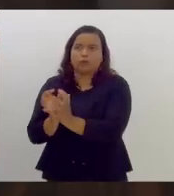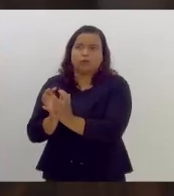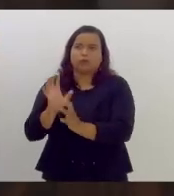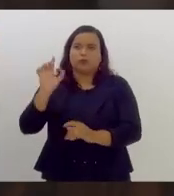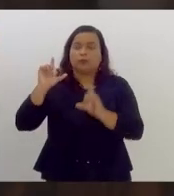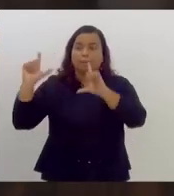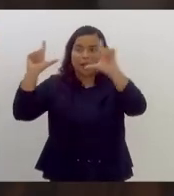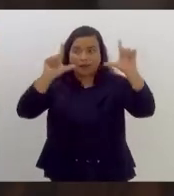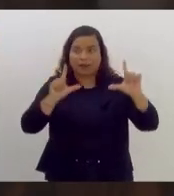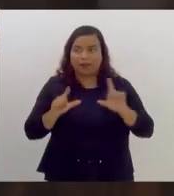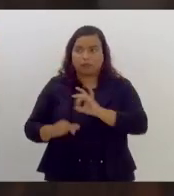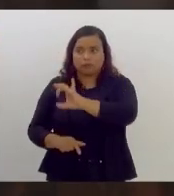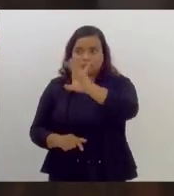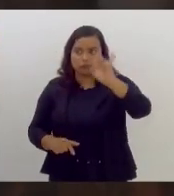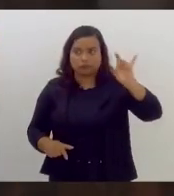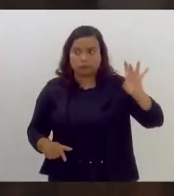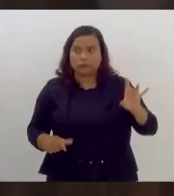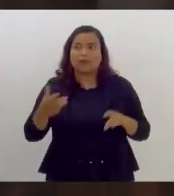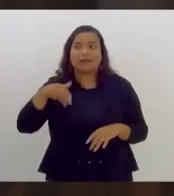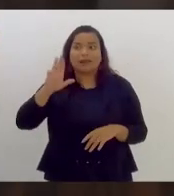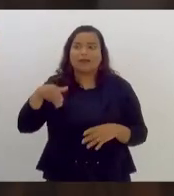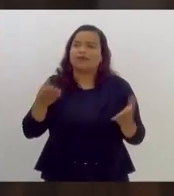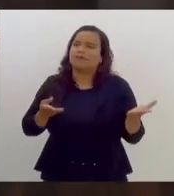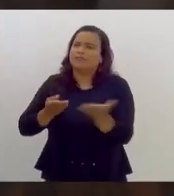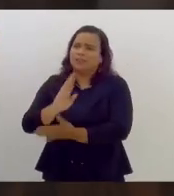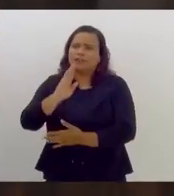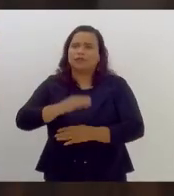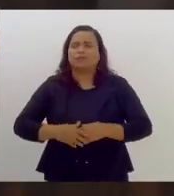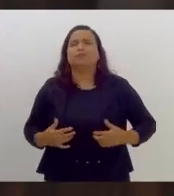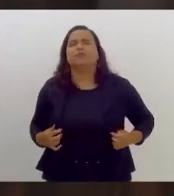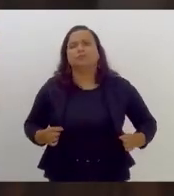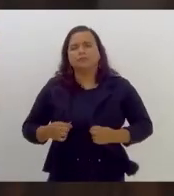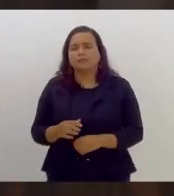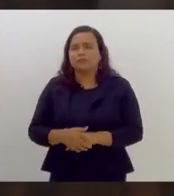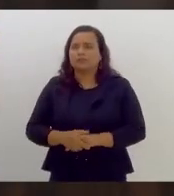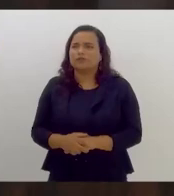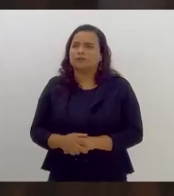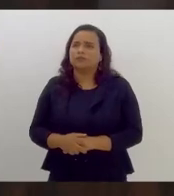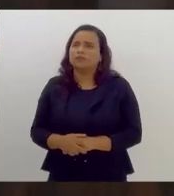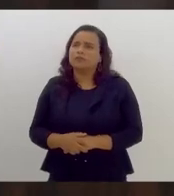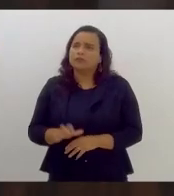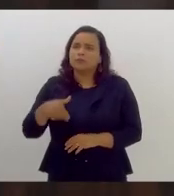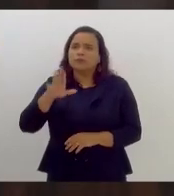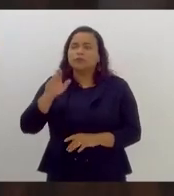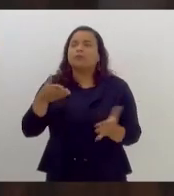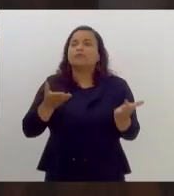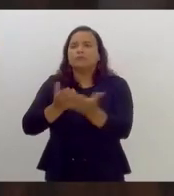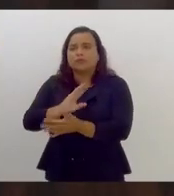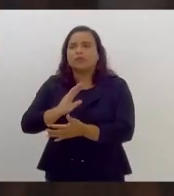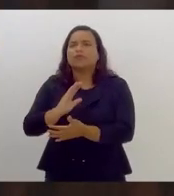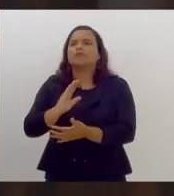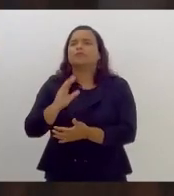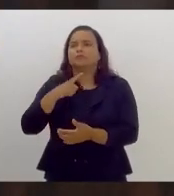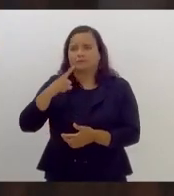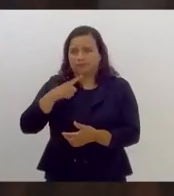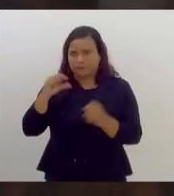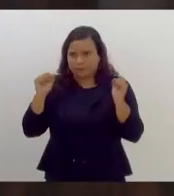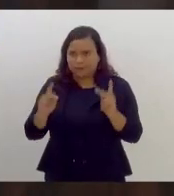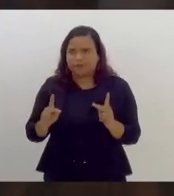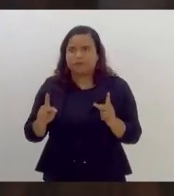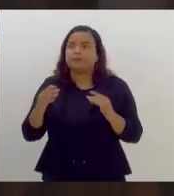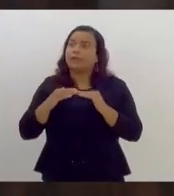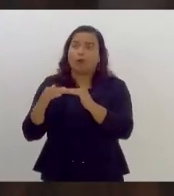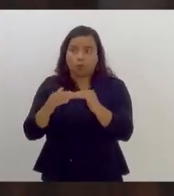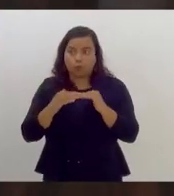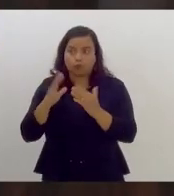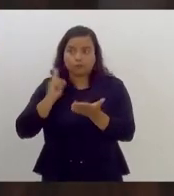painel. Senhores, que aprova a votação em bloco no painel, permaneçam como estão, aprovado. Então, é o acordo